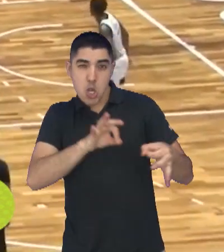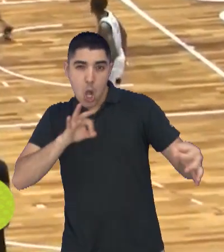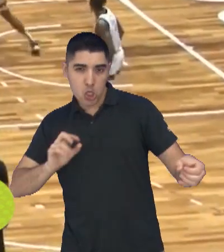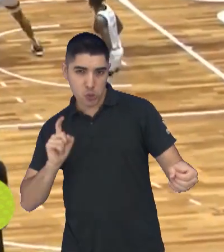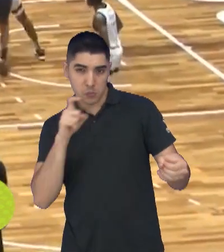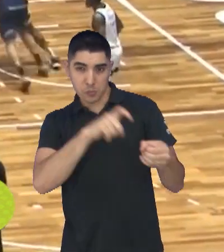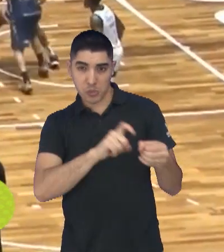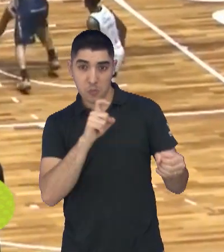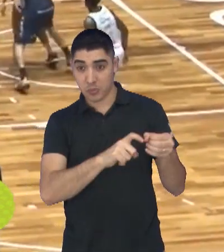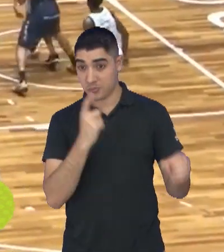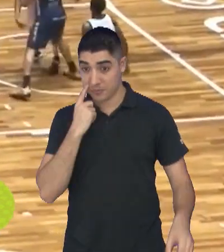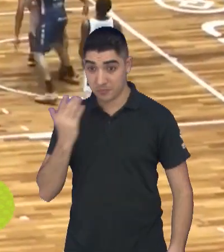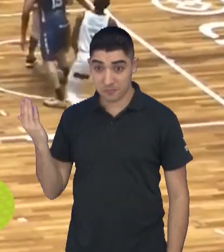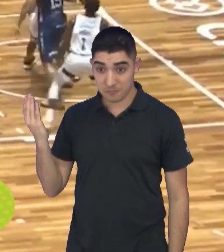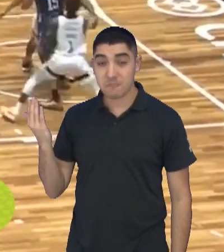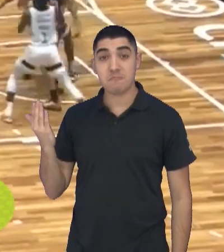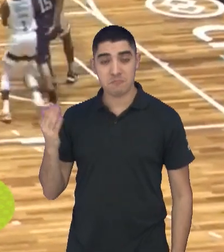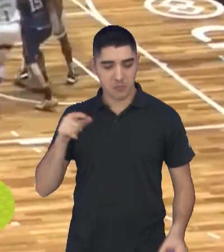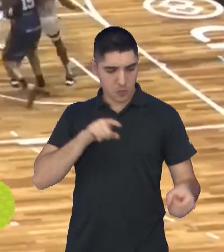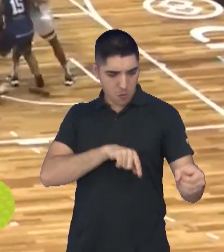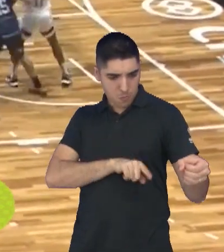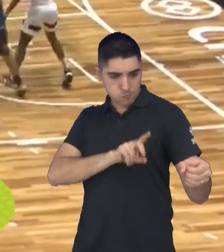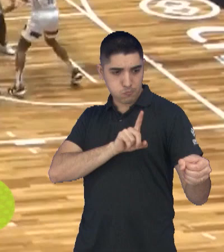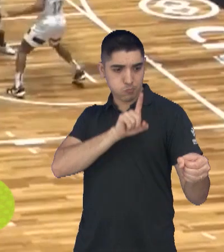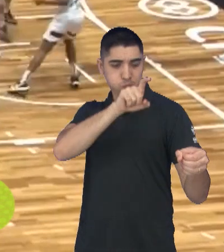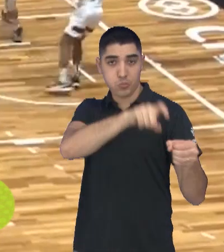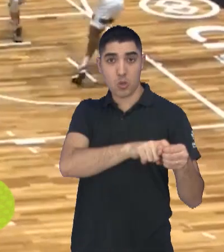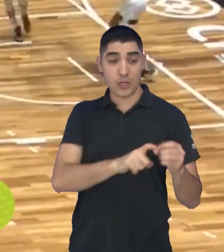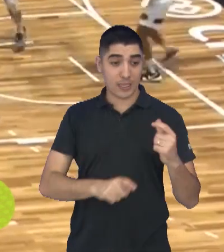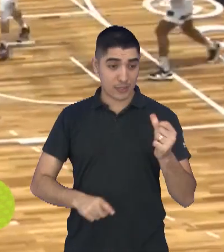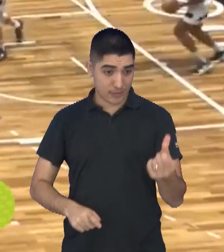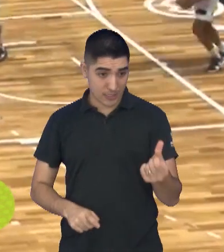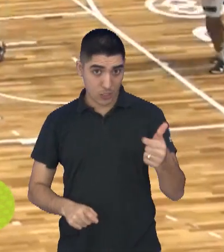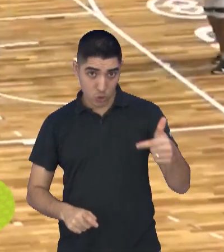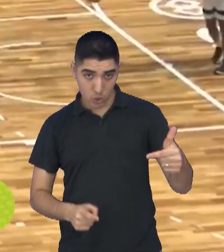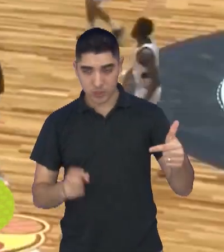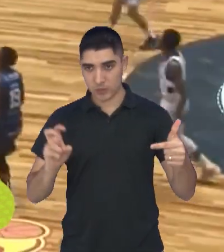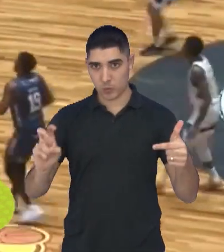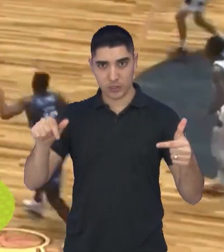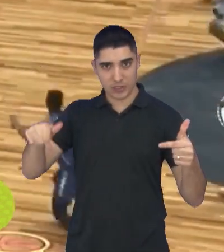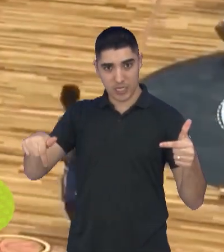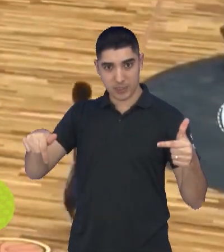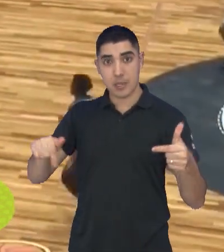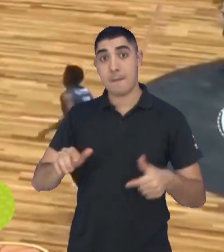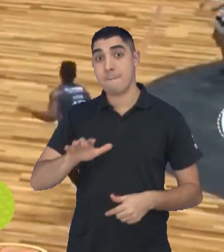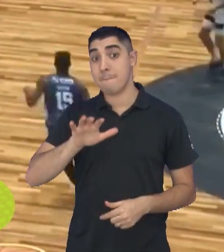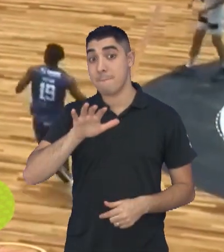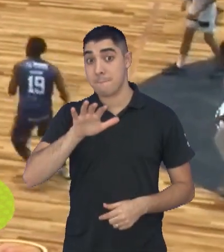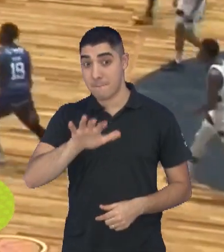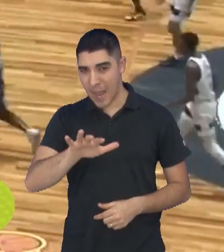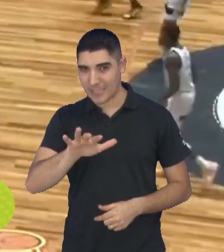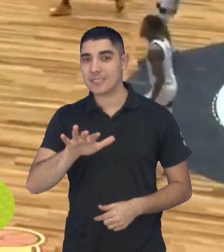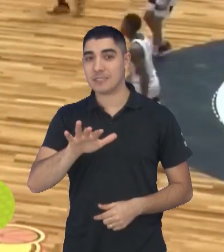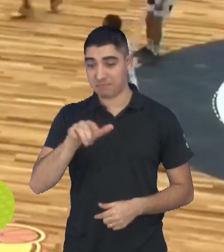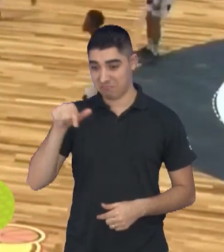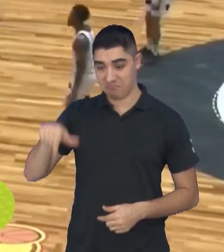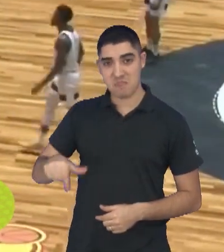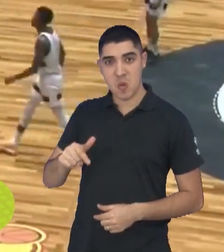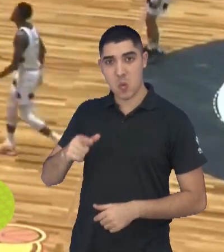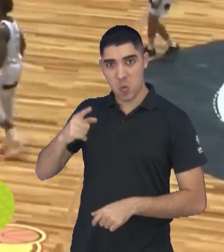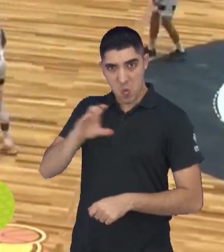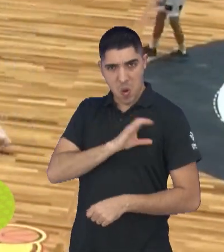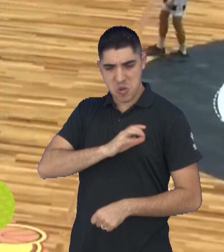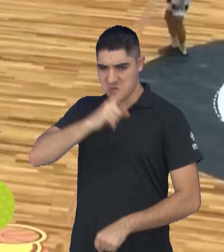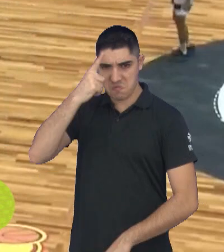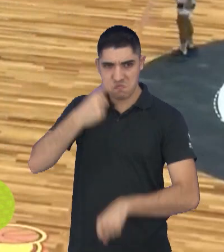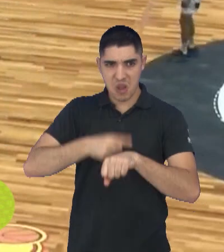mais 3 na conta do timão, com Douglas Santos, 62-57. Mas Landeira deu a resposta na mesma